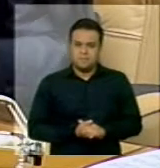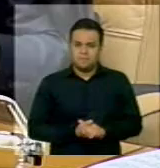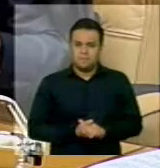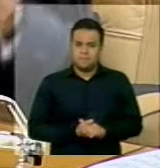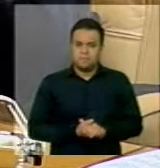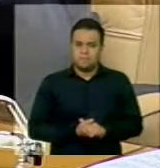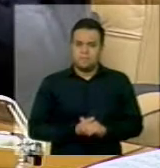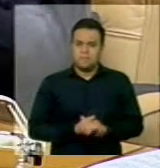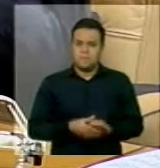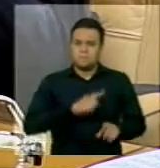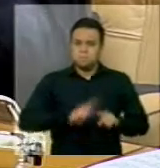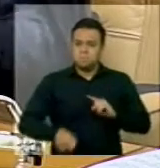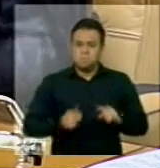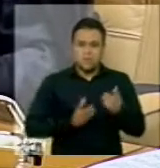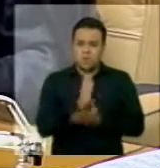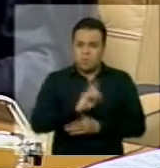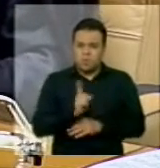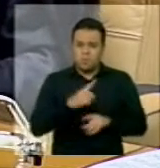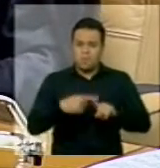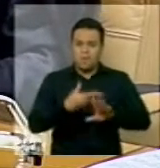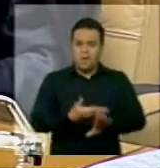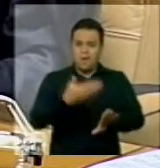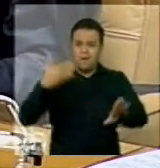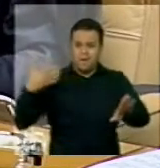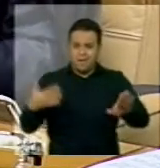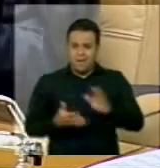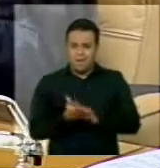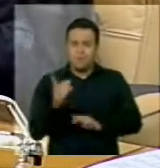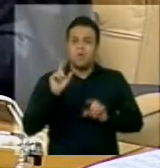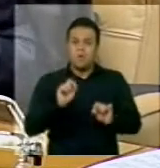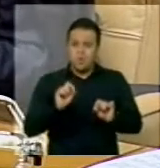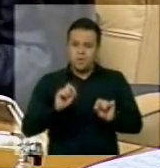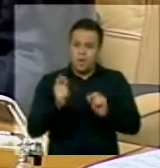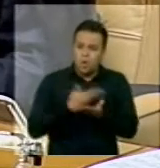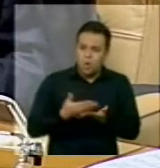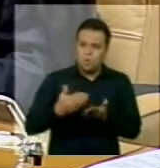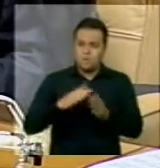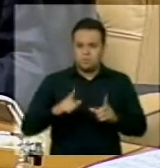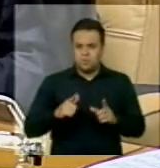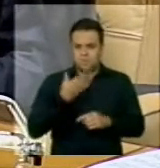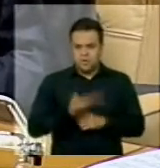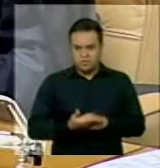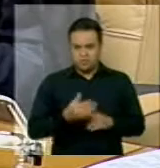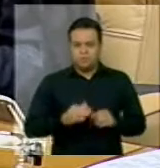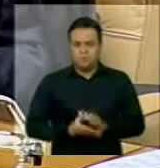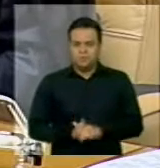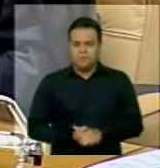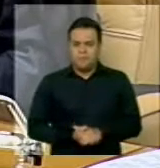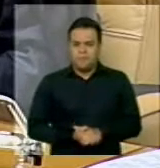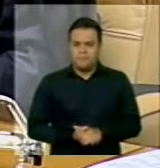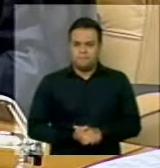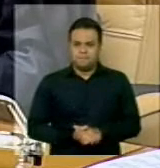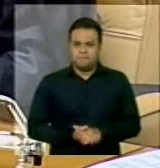vale dizer a redação vigente à época do aforamento da demanda. E